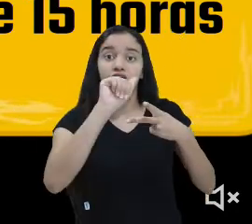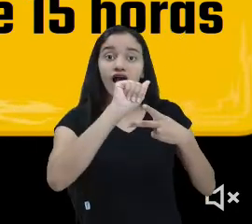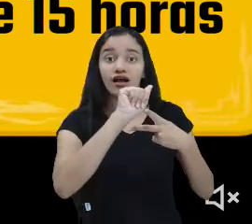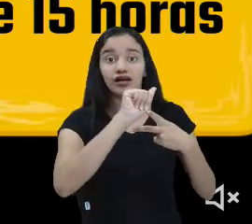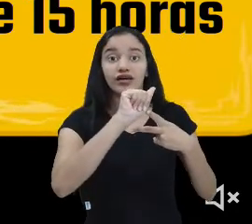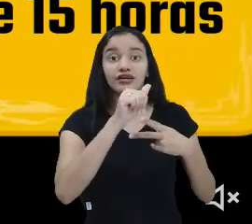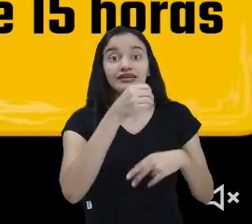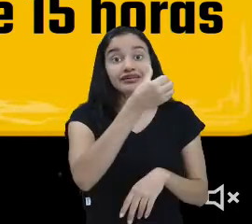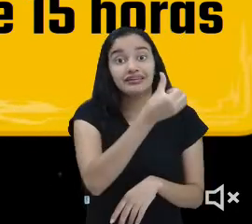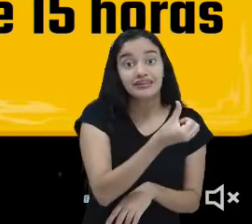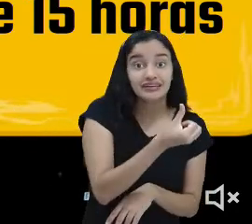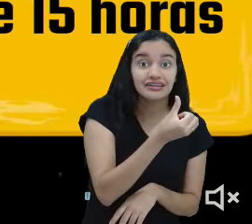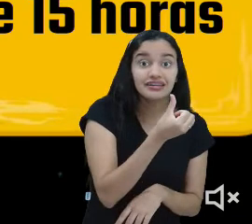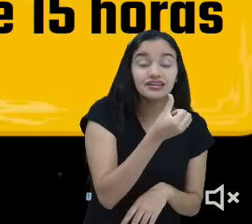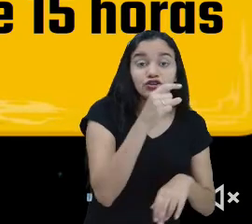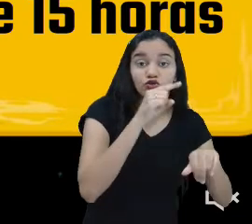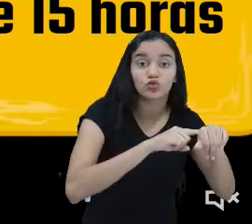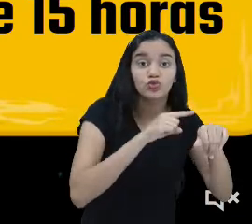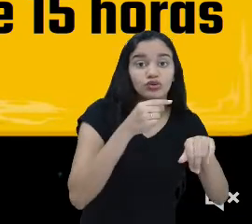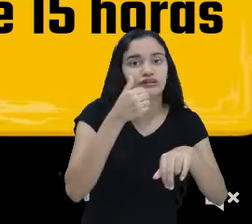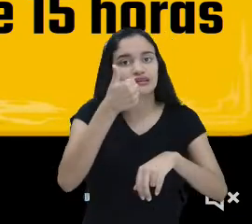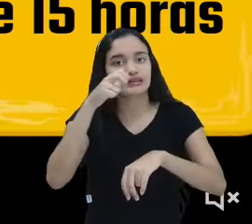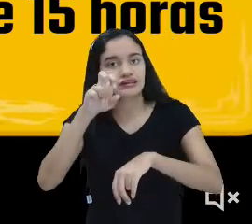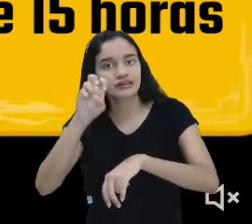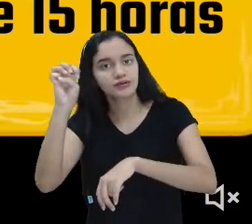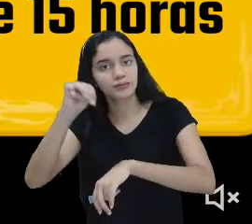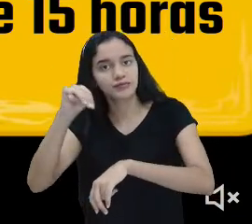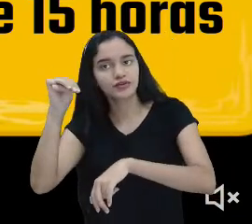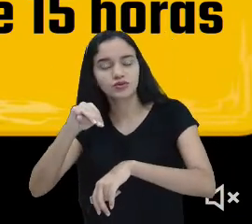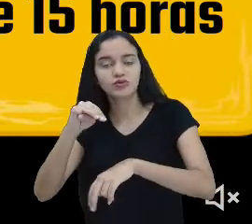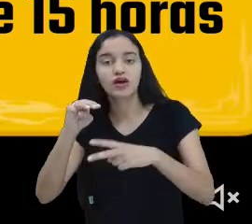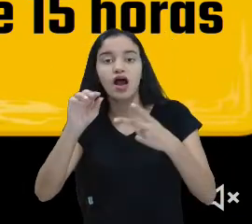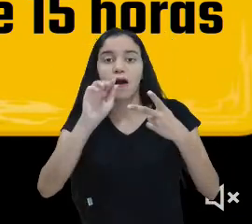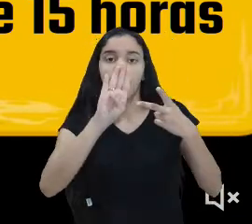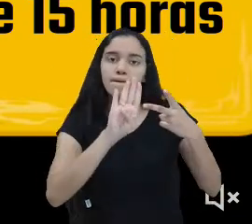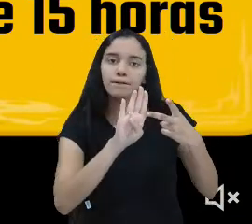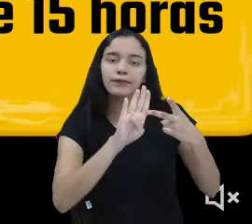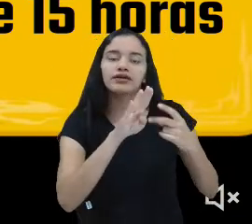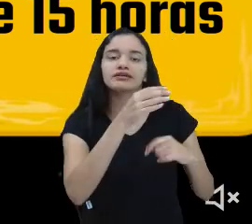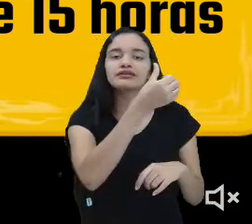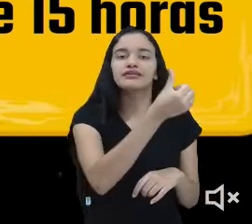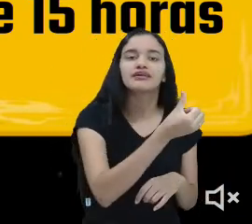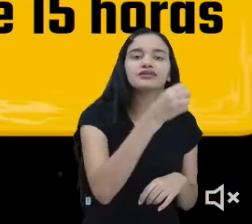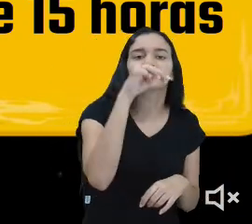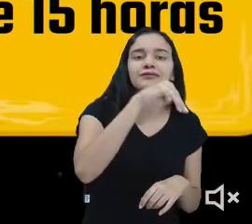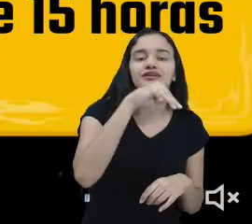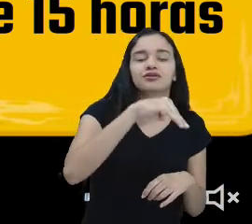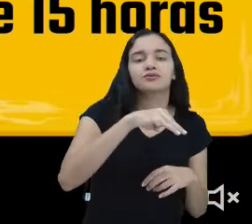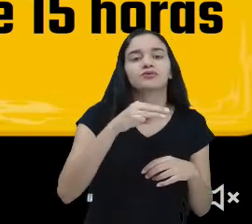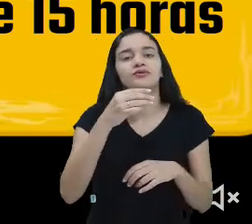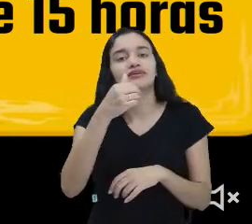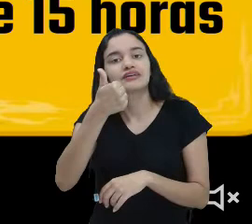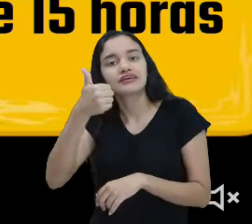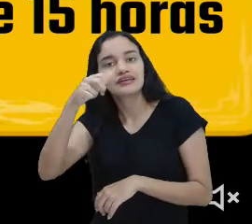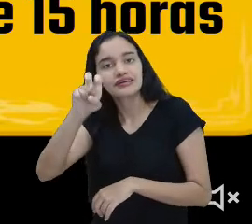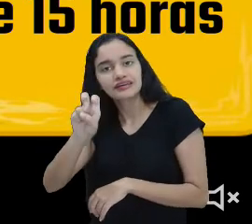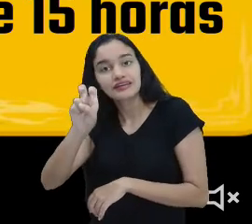dizendo 6 horas e 15 minutos. E na letra B tem dizendo 6 minutos e 15 horas.